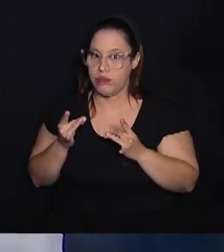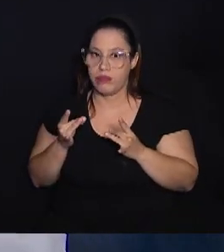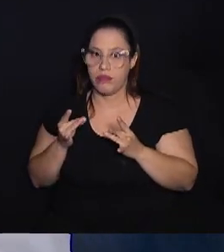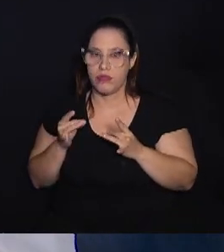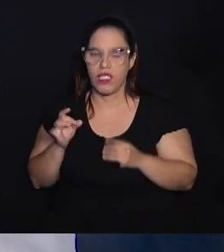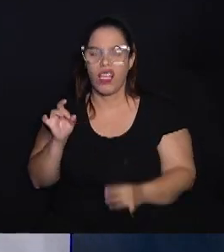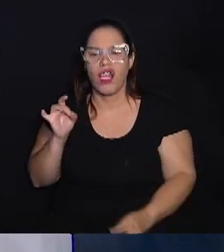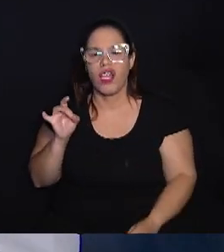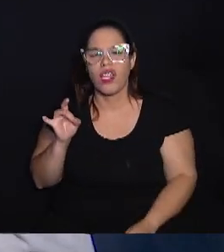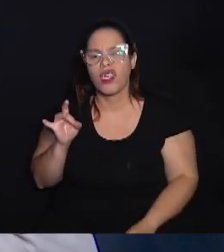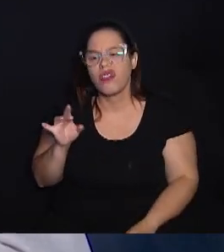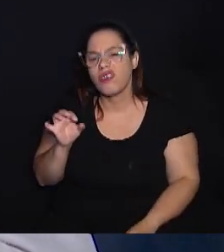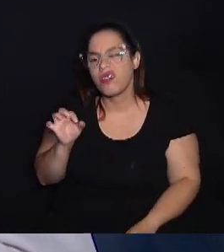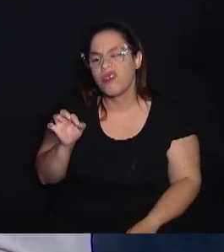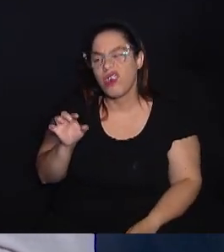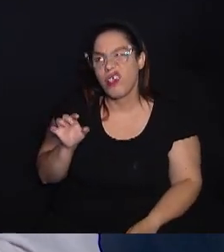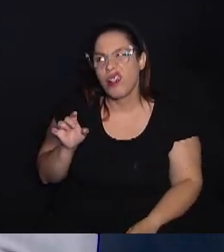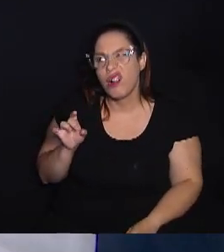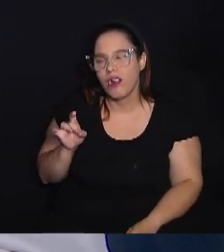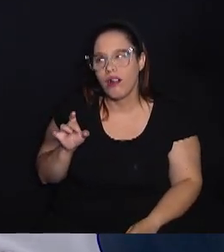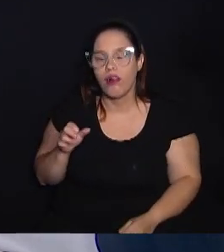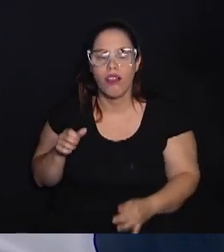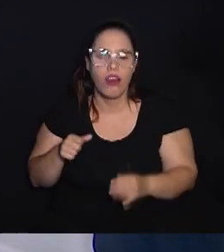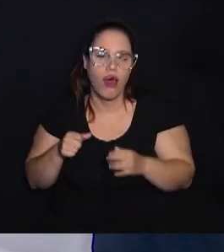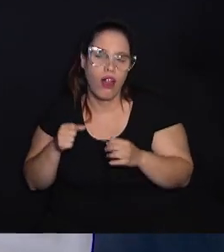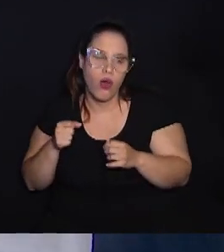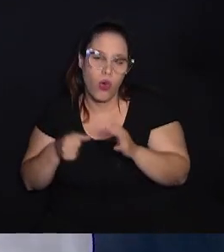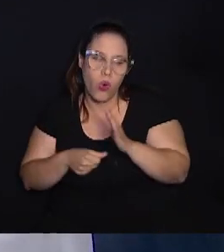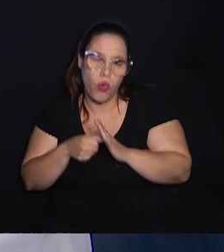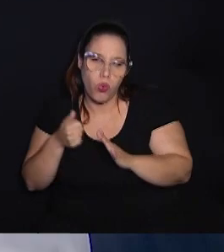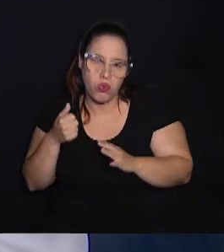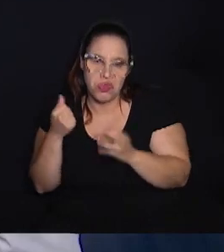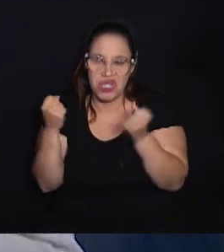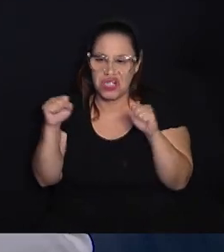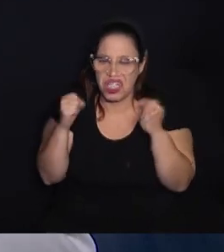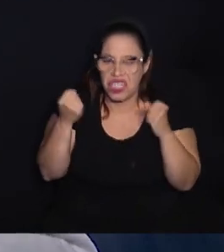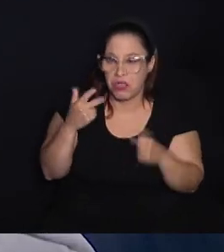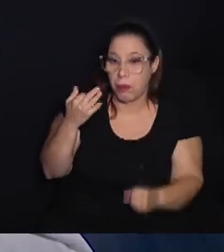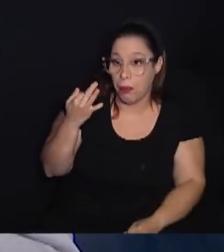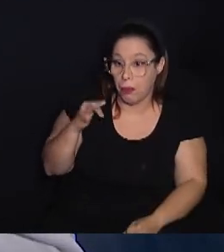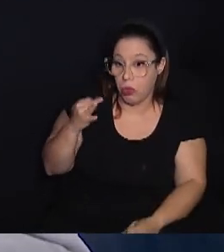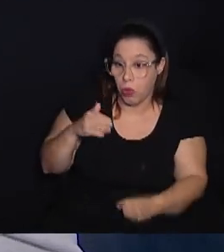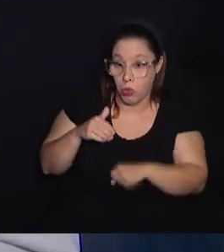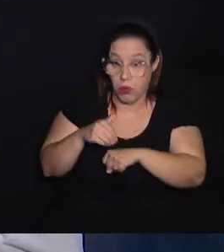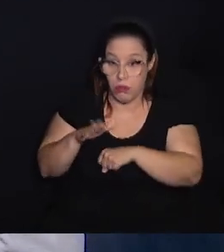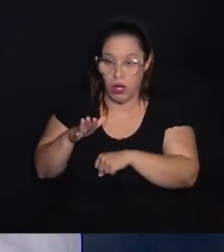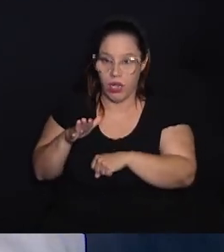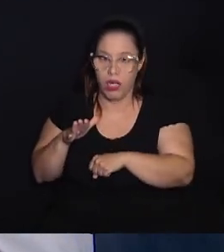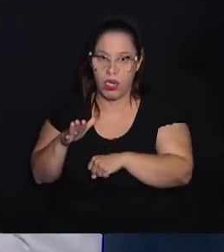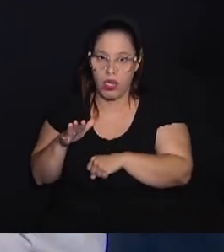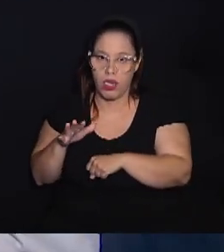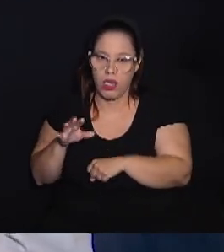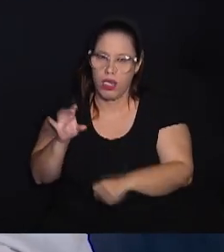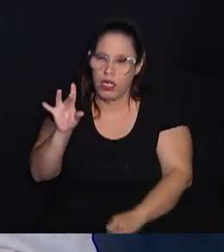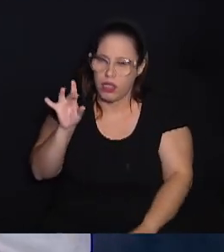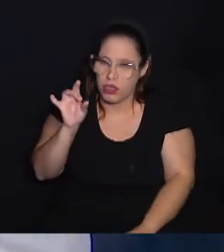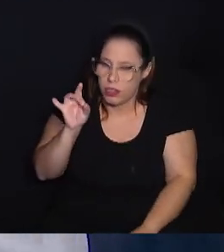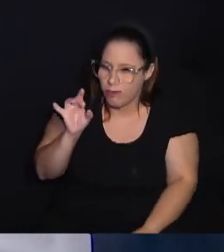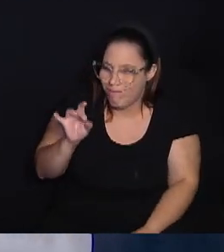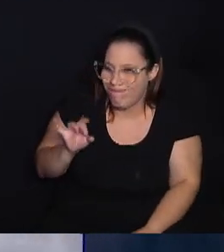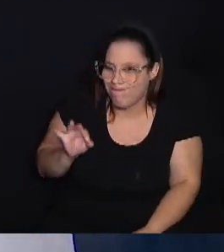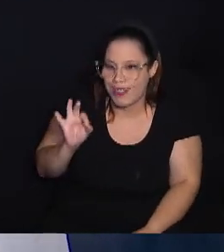você fique atento. Se tiver algum exercício que depois desse exercício você fique com mais dor ou desconforto, talvez tenha alguma